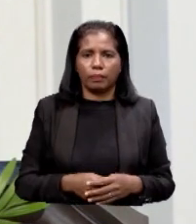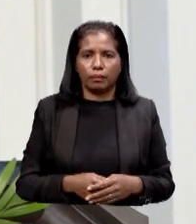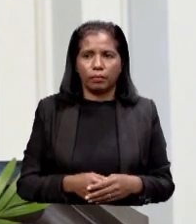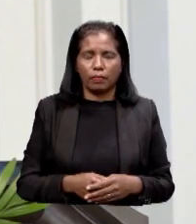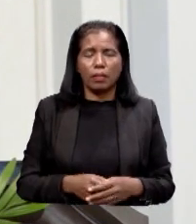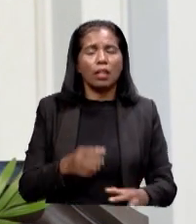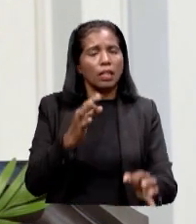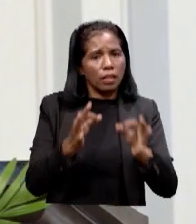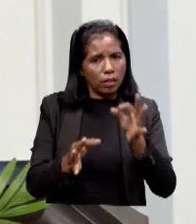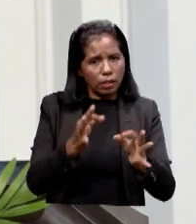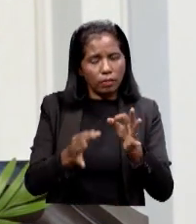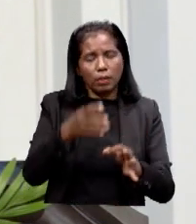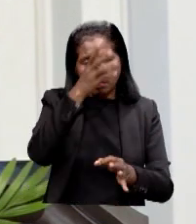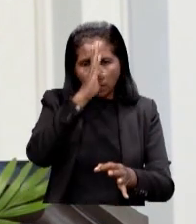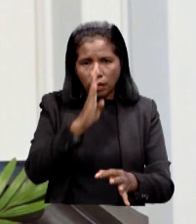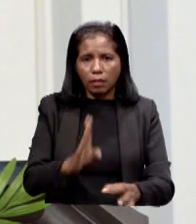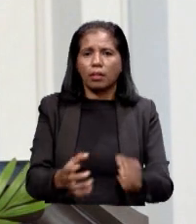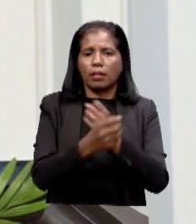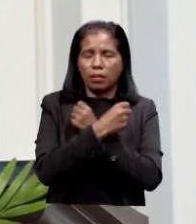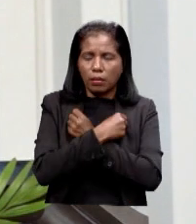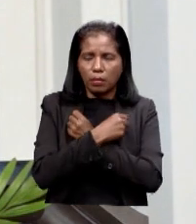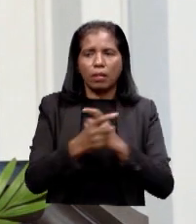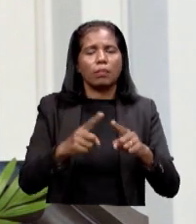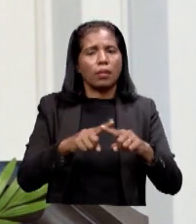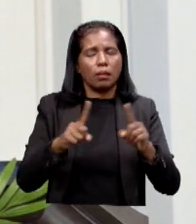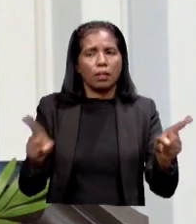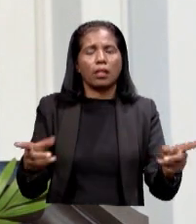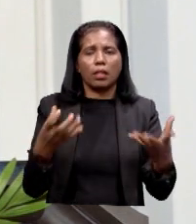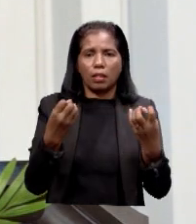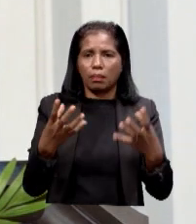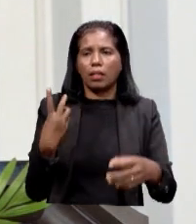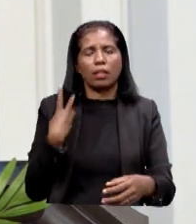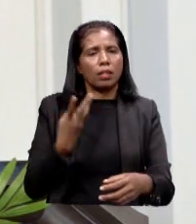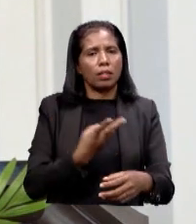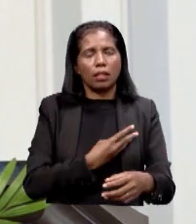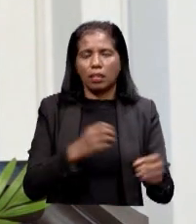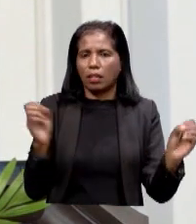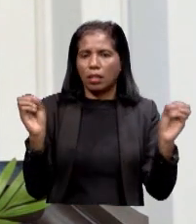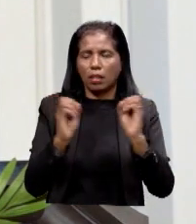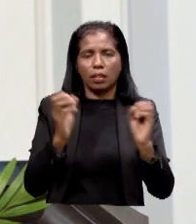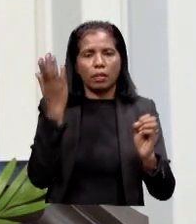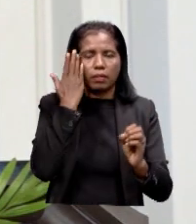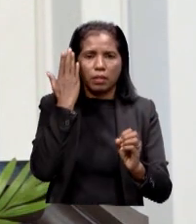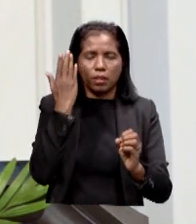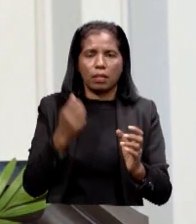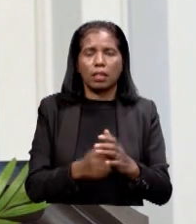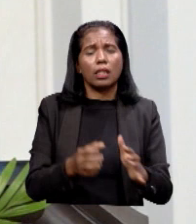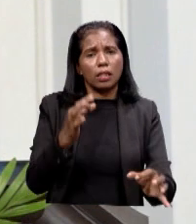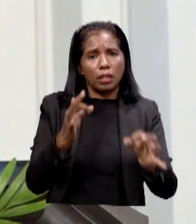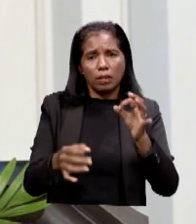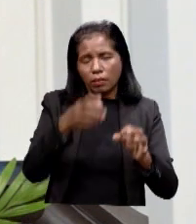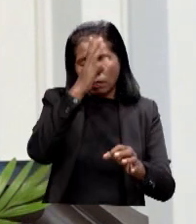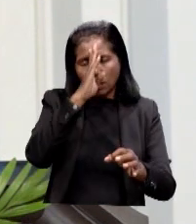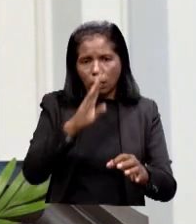Mas que maroma cadomi, ma vida la para ita fila foto. Mas que maroma buca